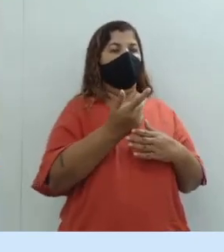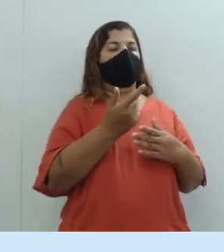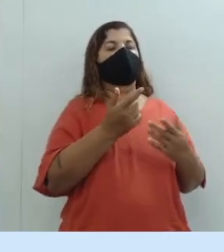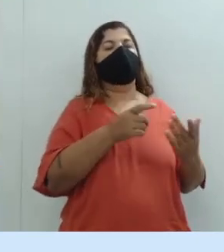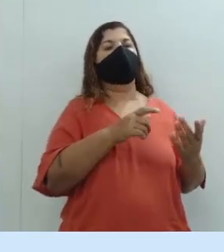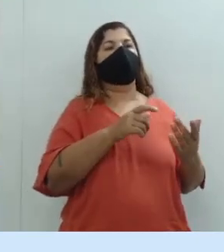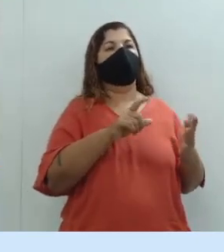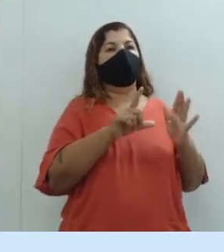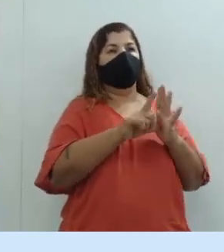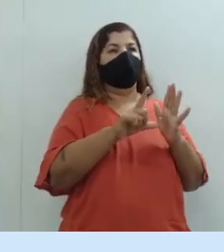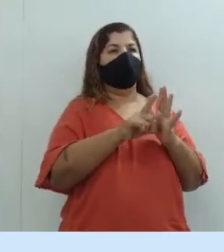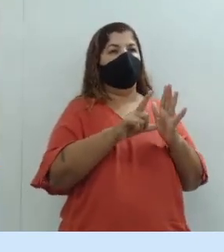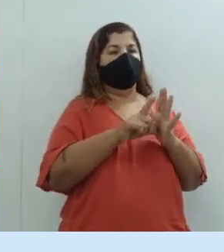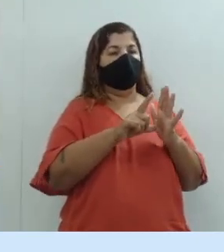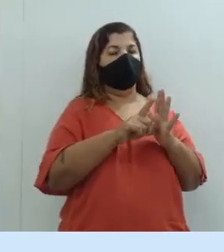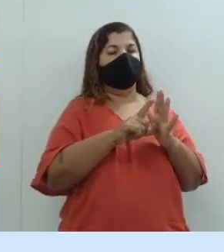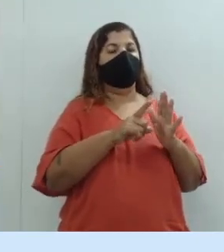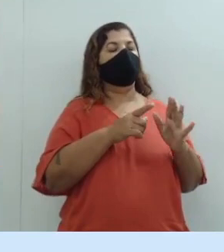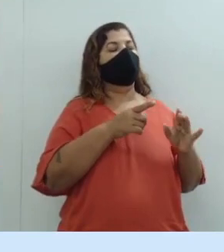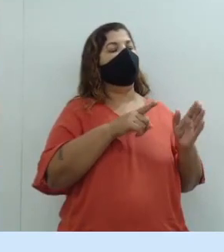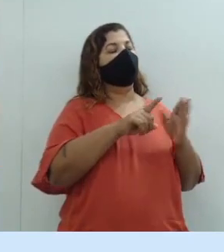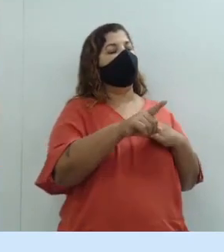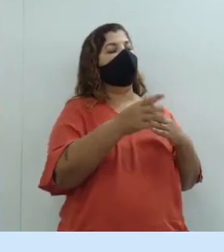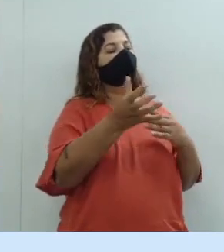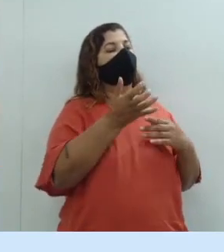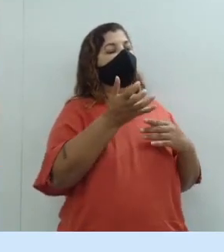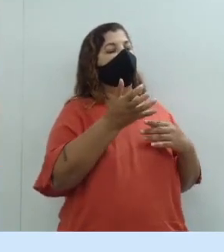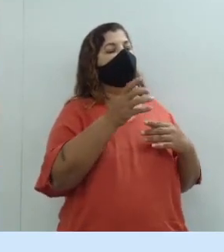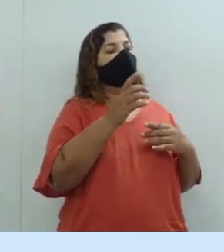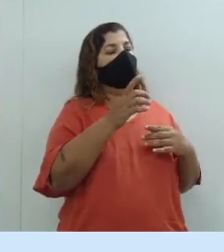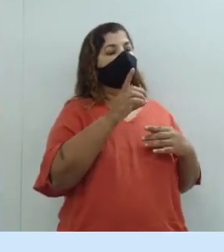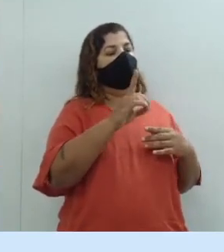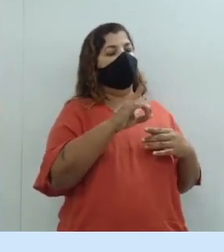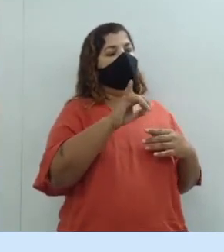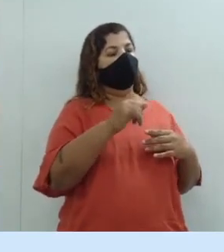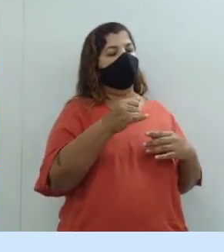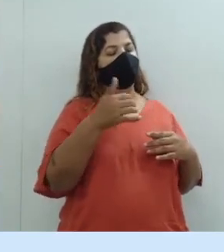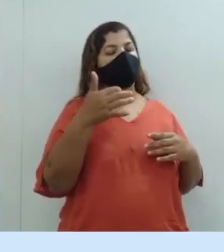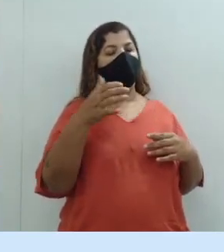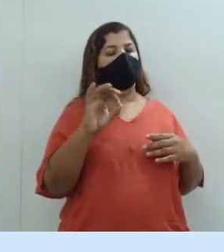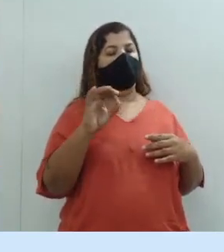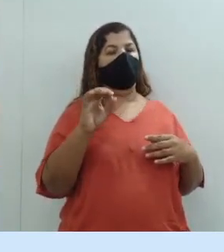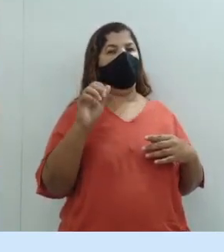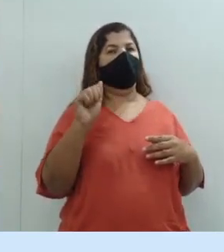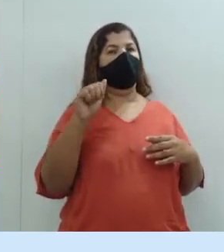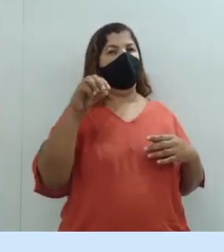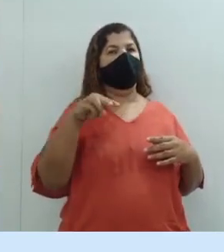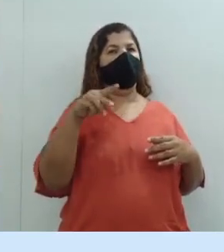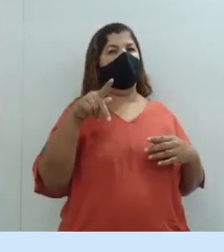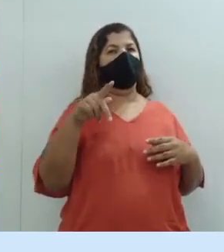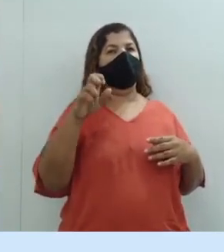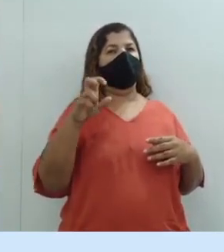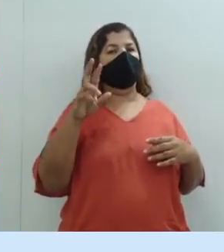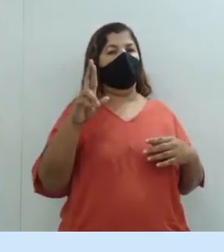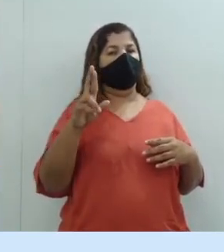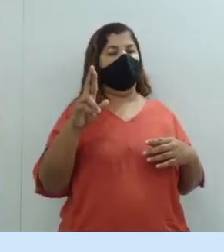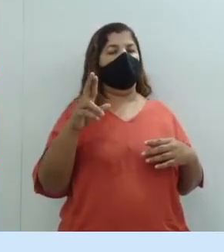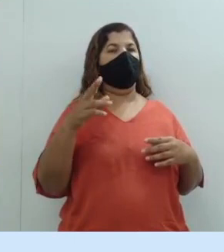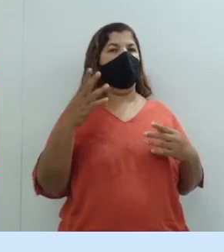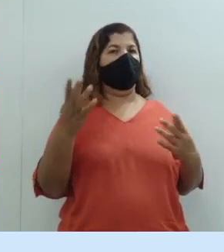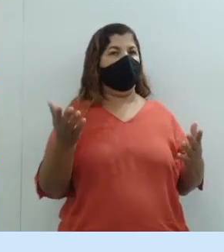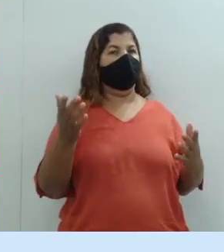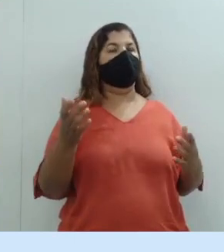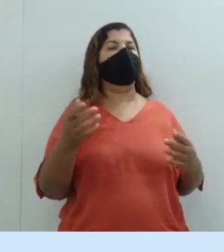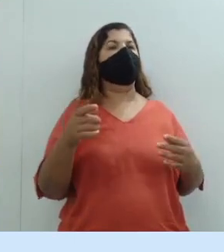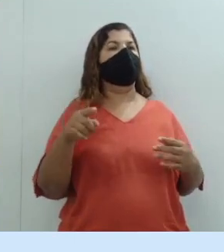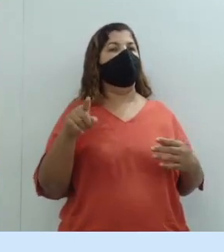exemplo, você vai chegar lá para o cara do balcão e vai dizer, eu quero um disjuntor de 10 ampere. Ampere é unidade de quê? Corrente elétrica, né? A gente não pode